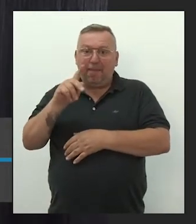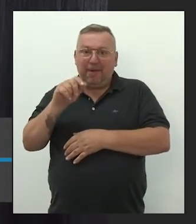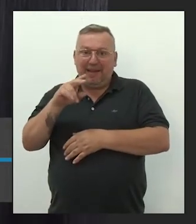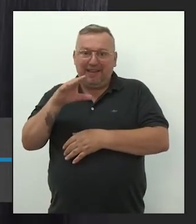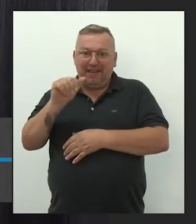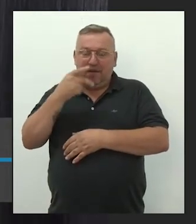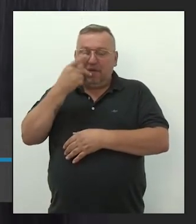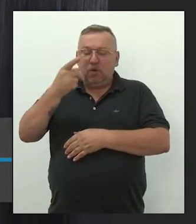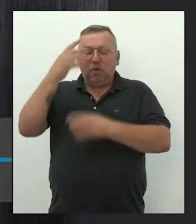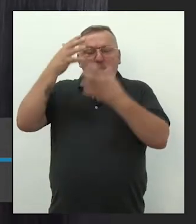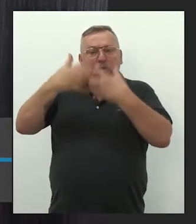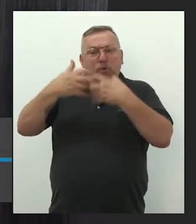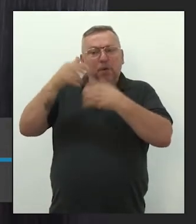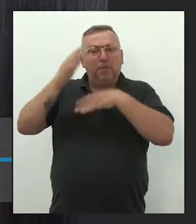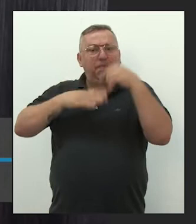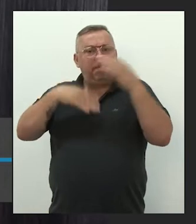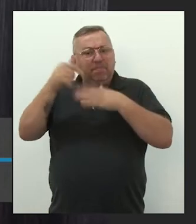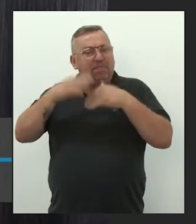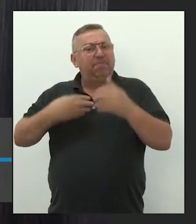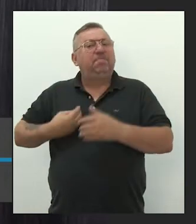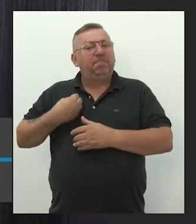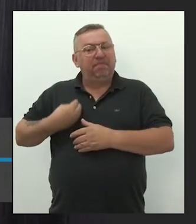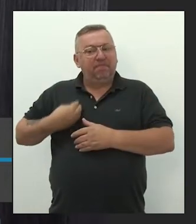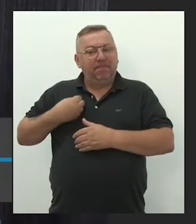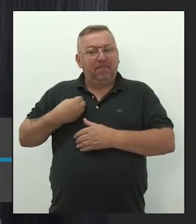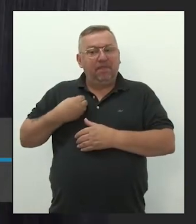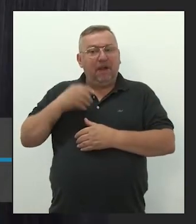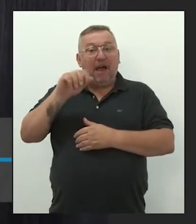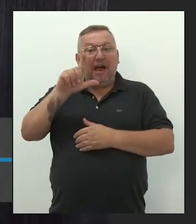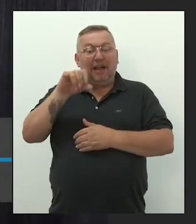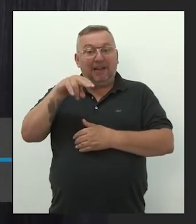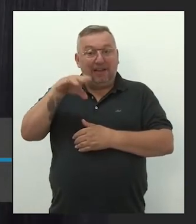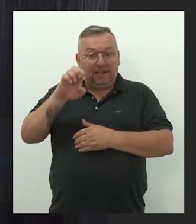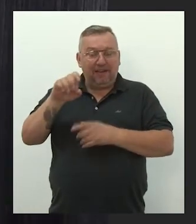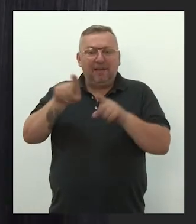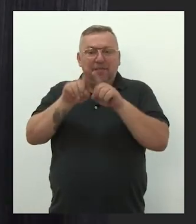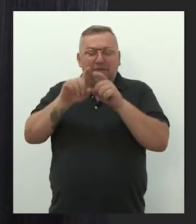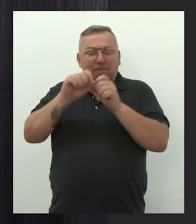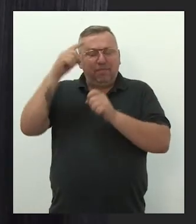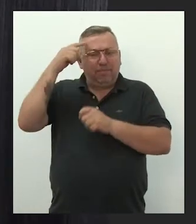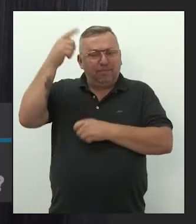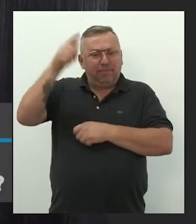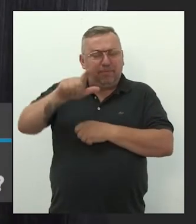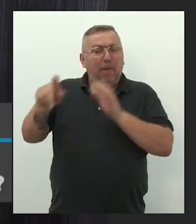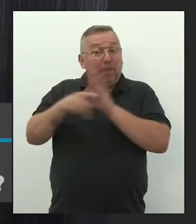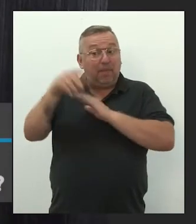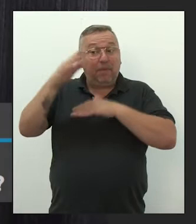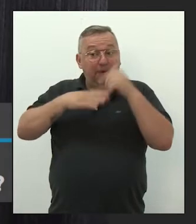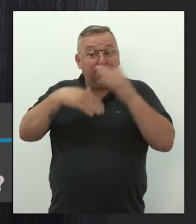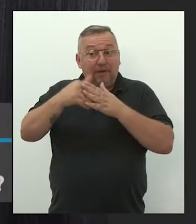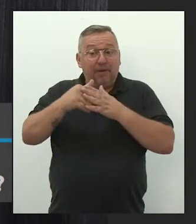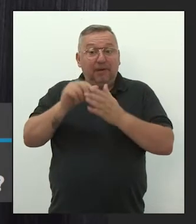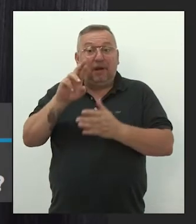que é refletindo a práticas de vivências. A Pro Aline fez repensar a própria prática.